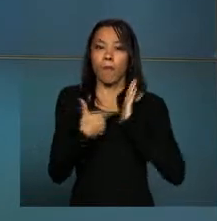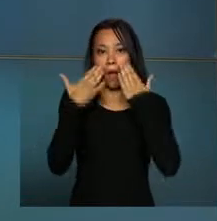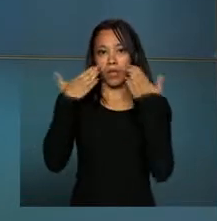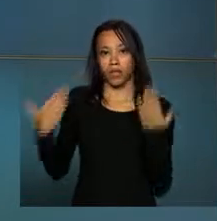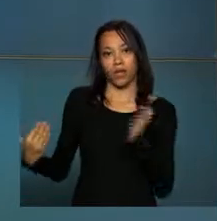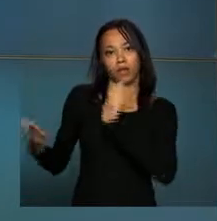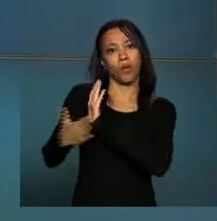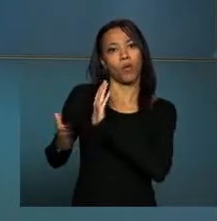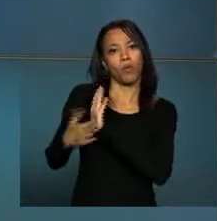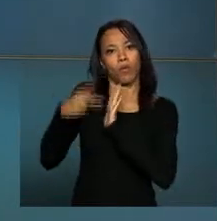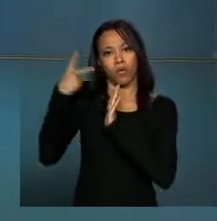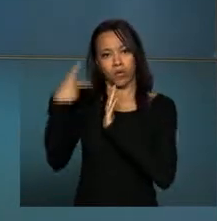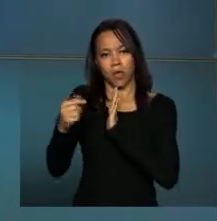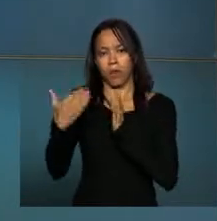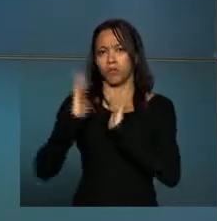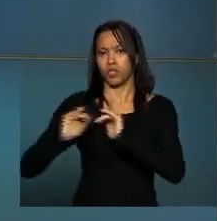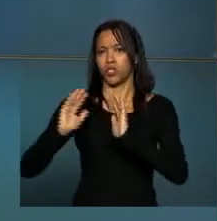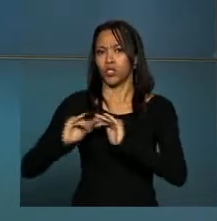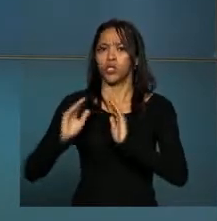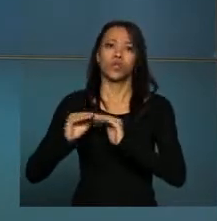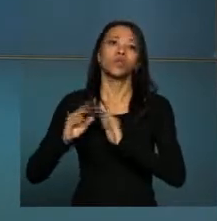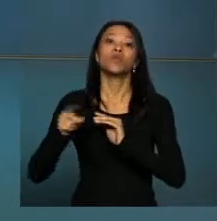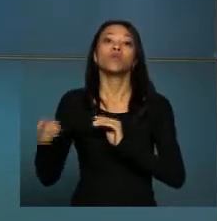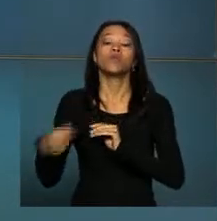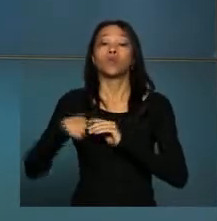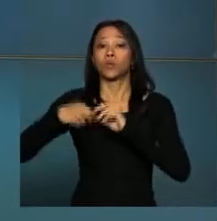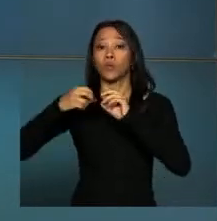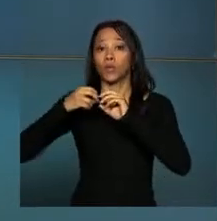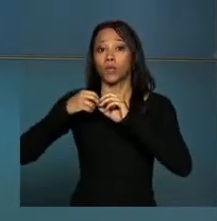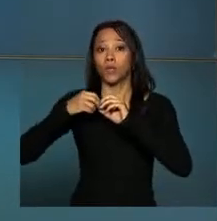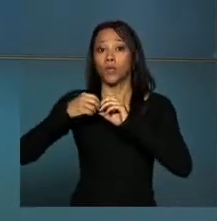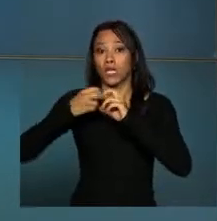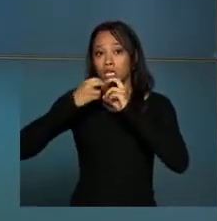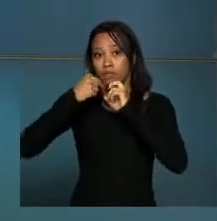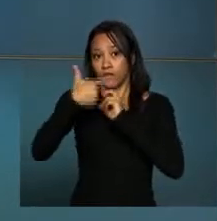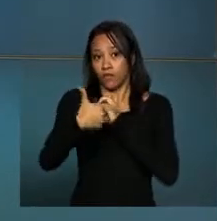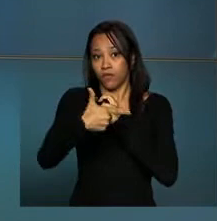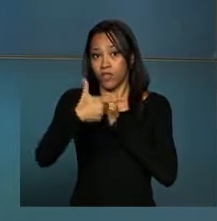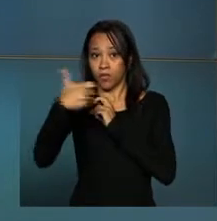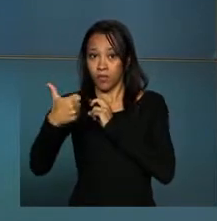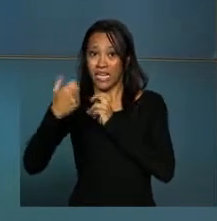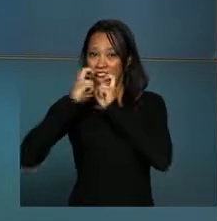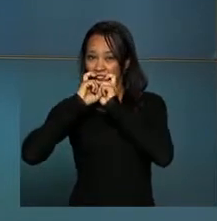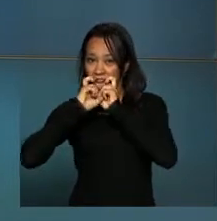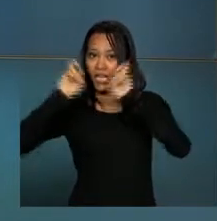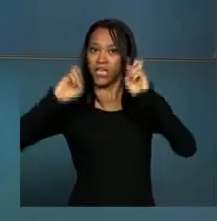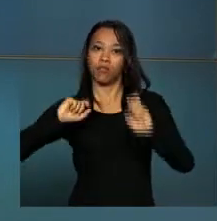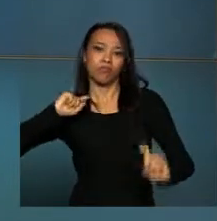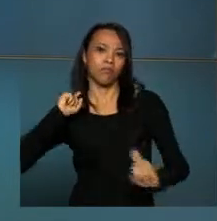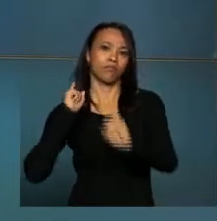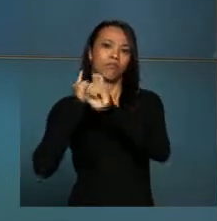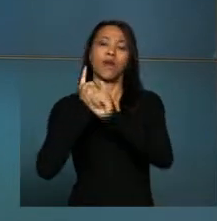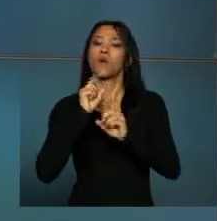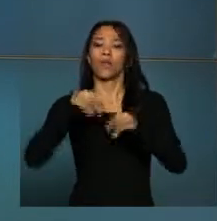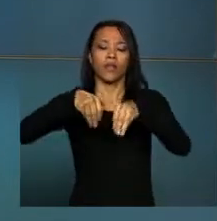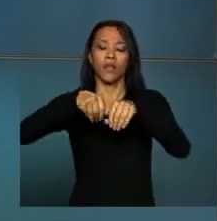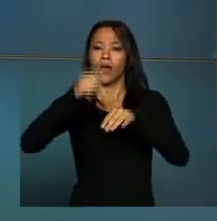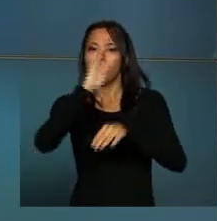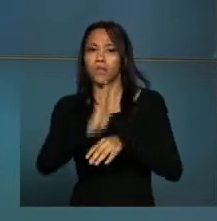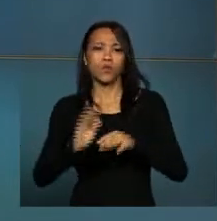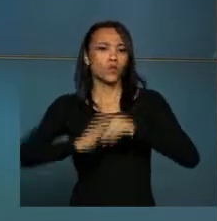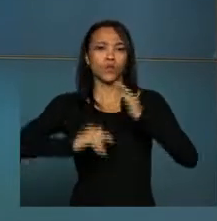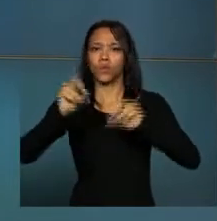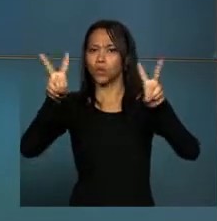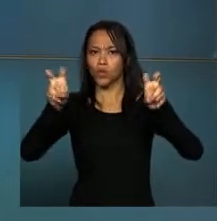Dilma reivindicações do 21º Grito da Guerra Brasil, relacionadas à reforma agrária e